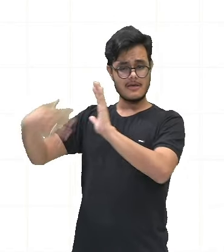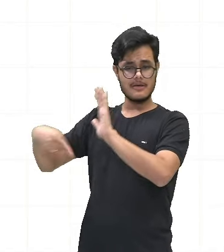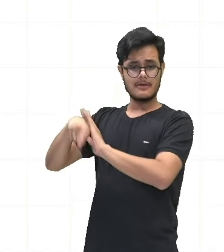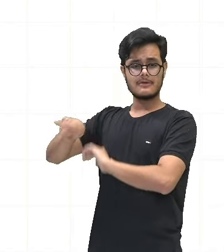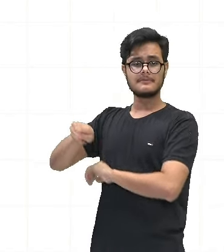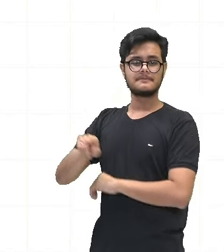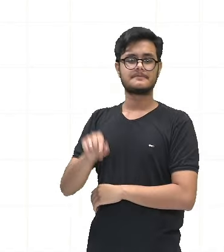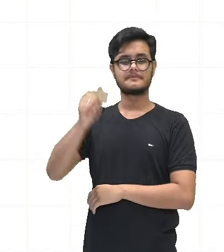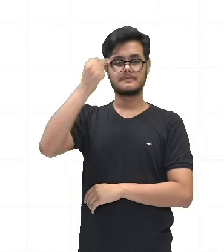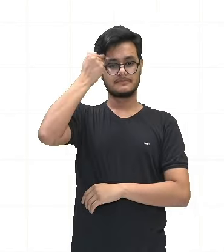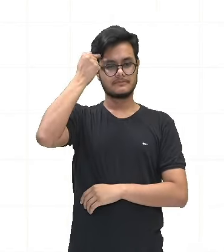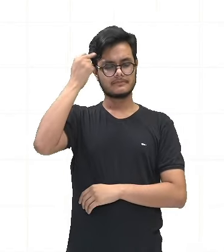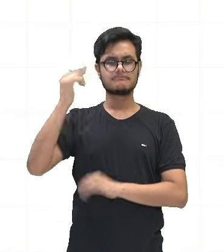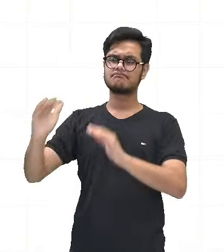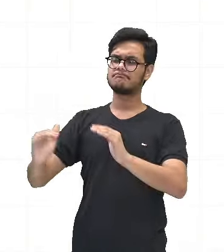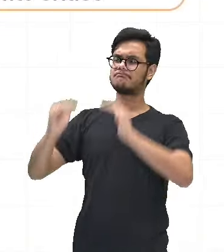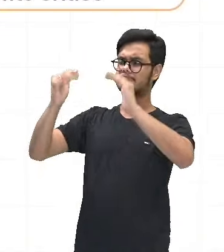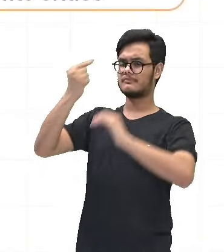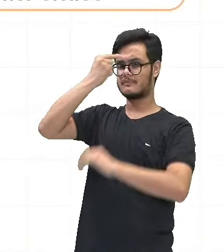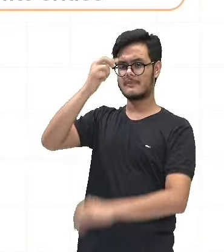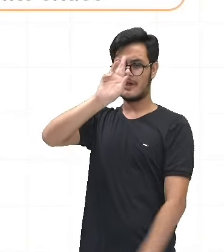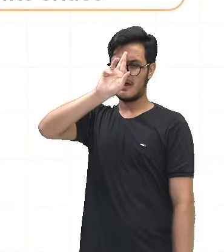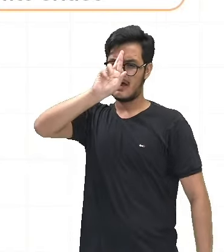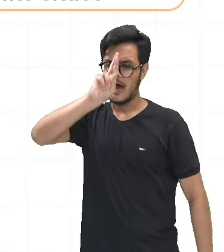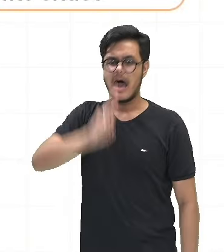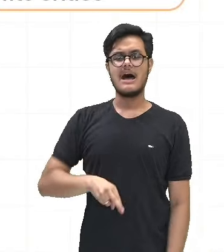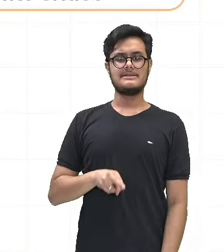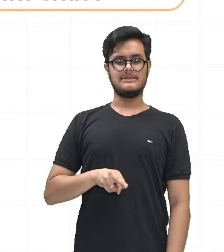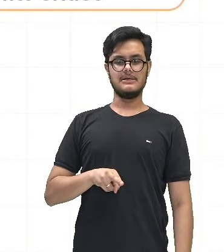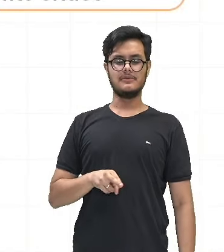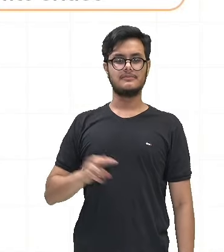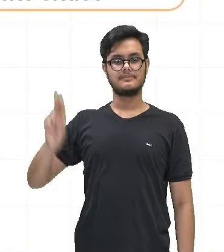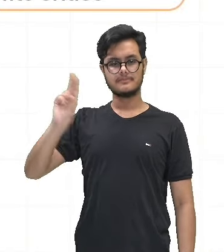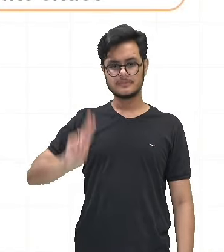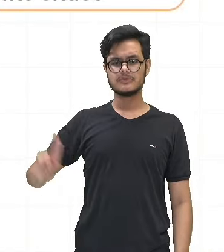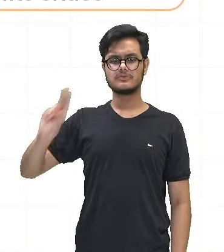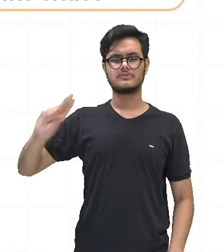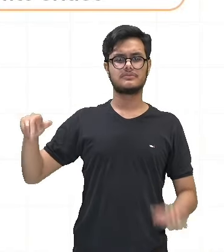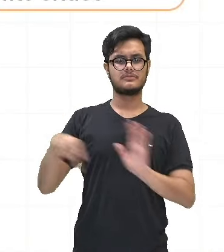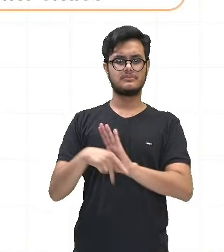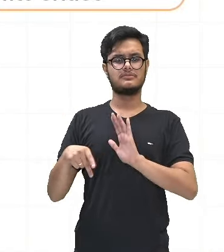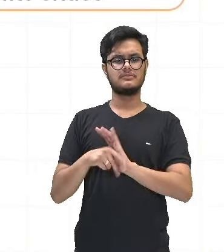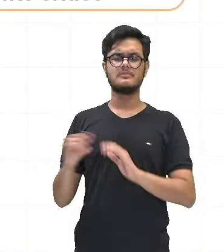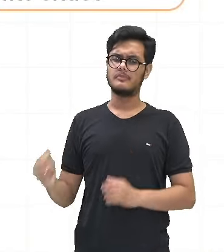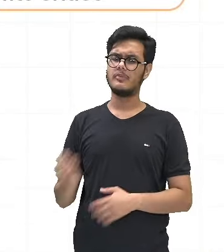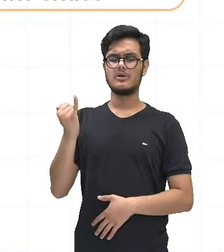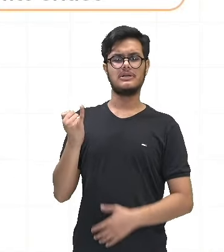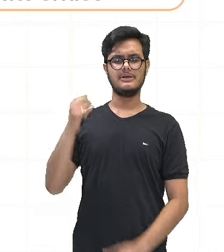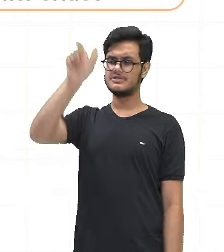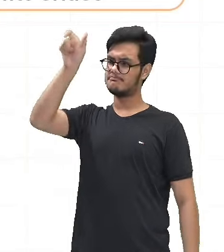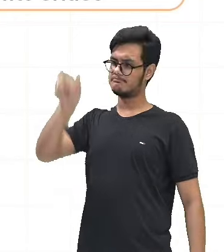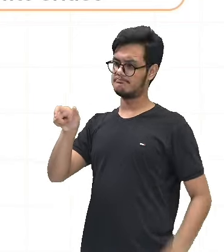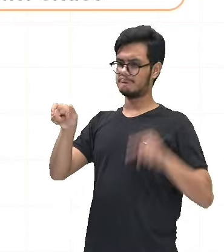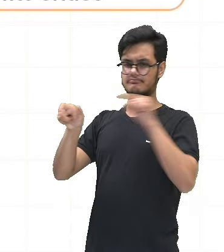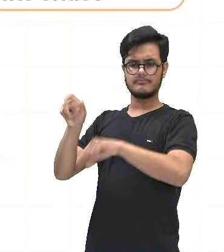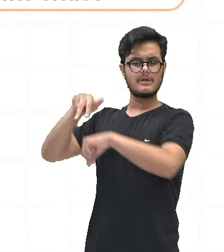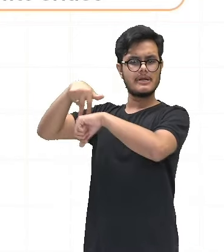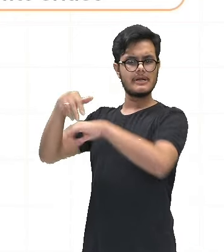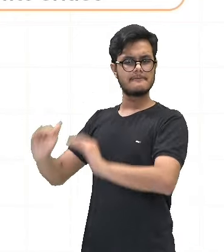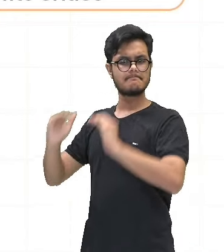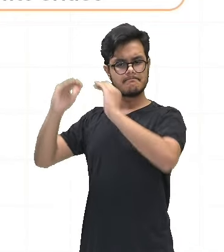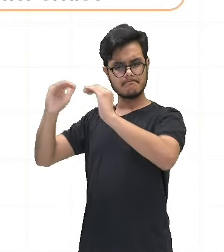né? Exaltação da racionalidade, atributo do homem. Ou seja, o homem, ele